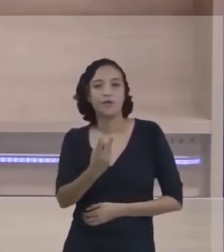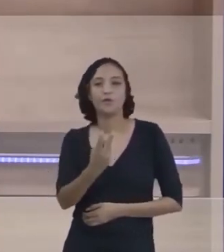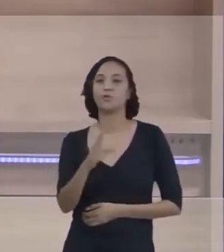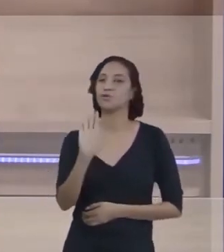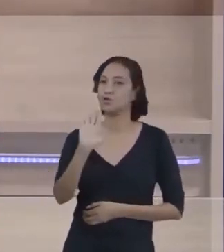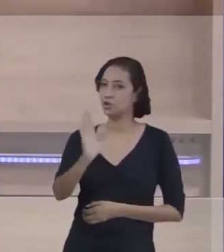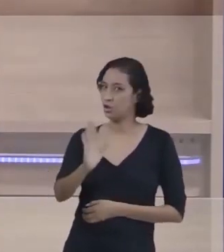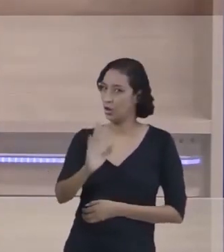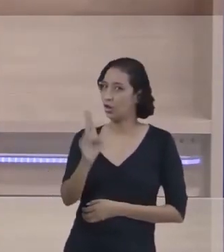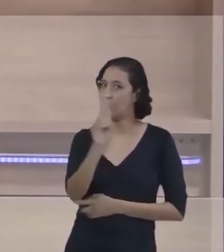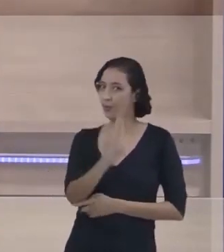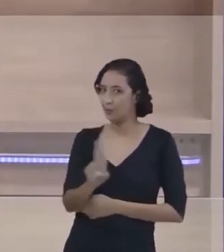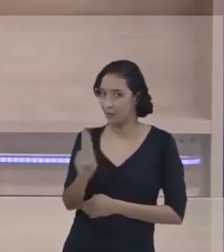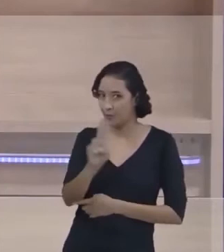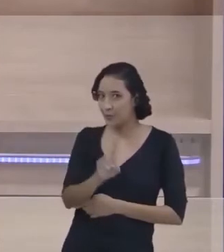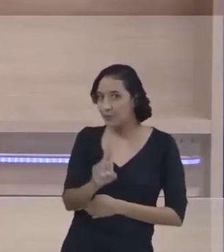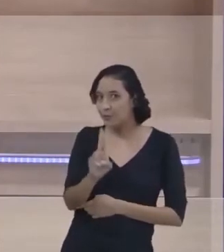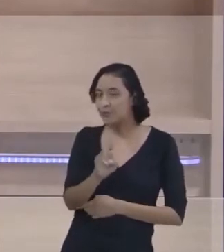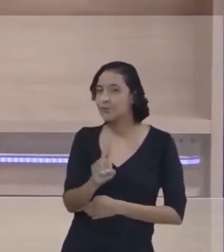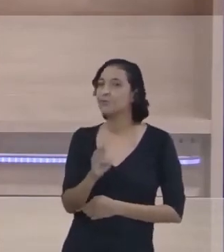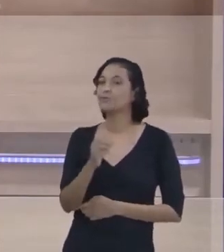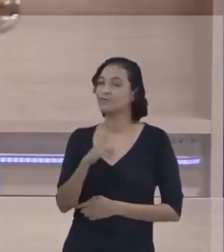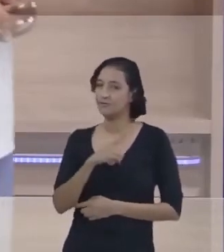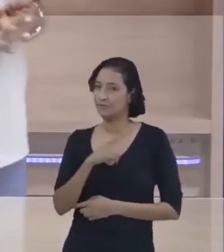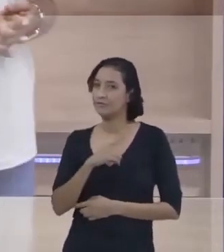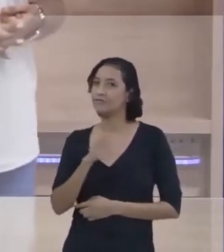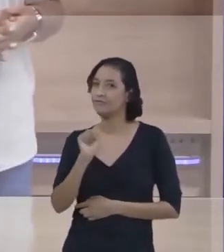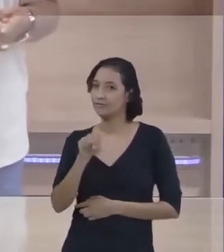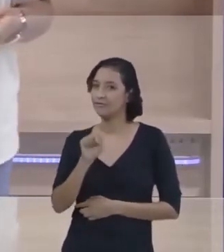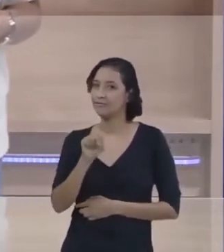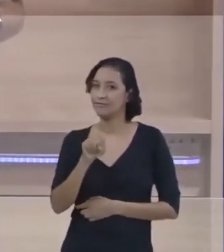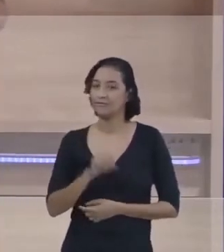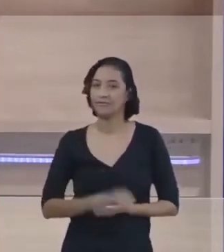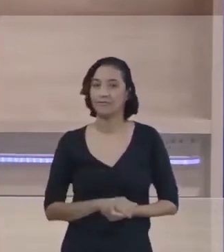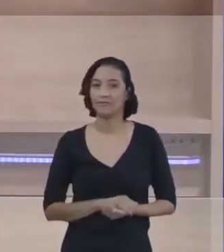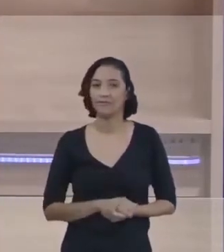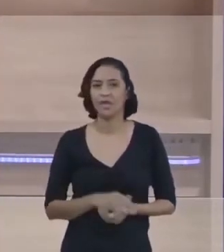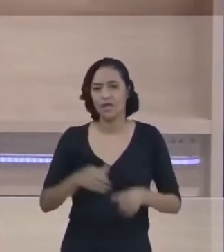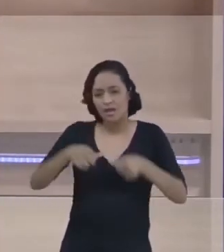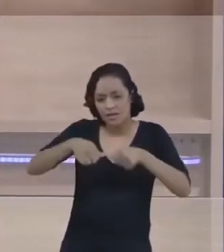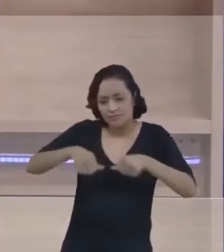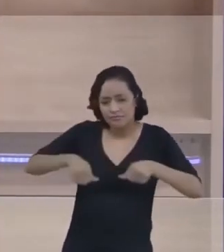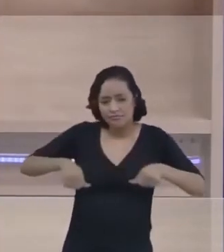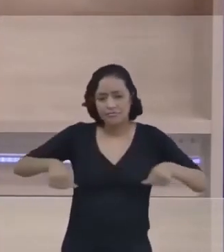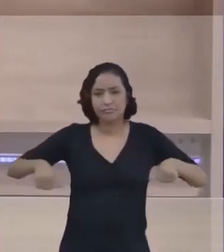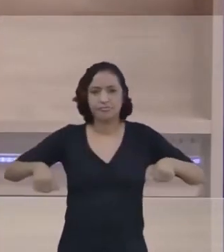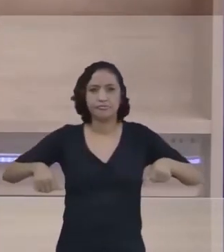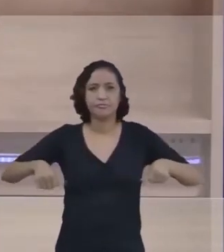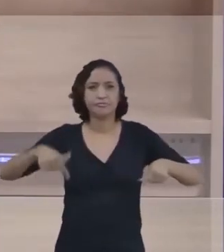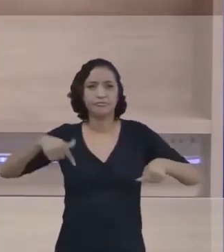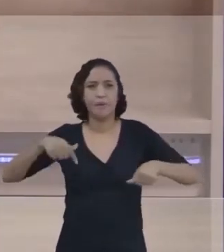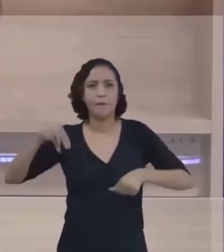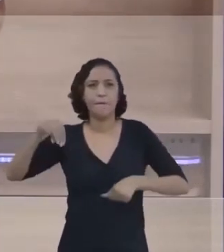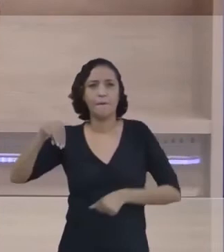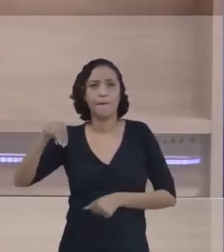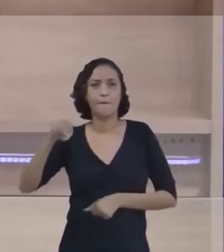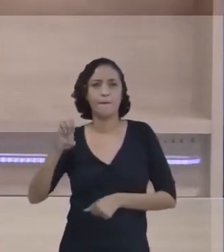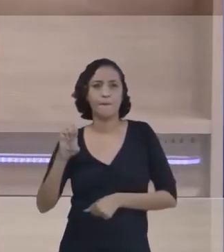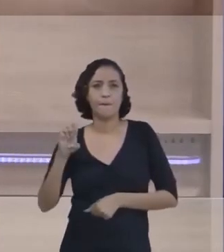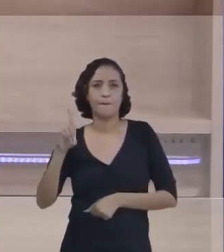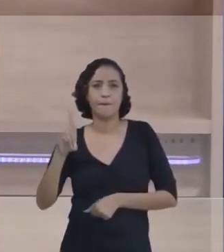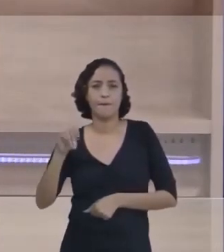usaram e já viram alguém fazendo essas medidas. E essas medidas convencionais, o que nós temos? Nessa